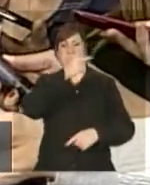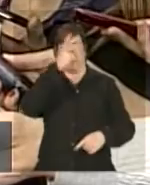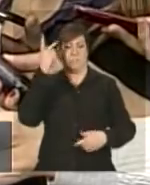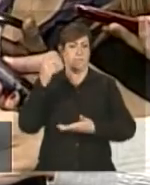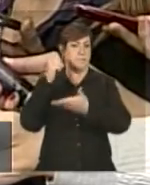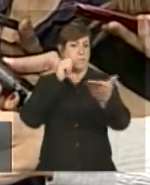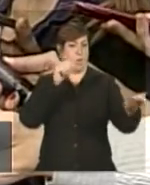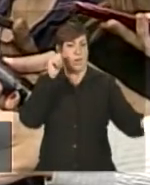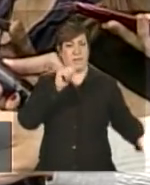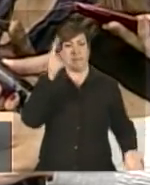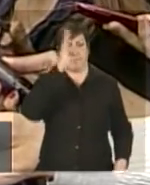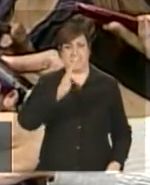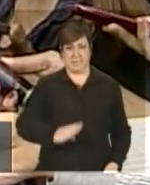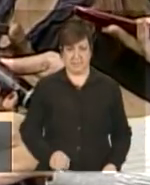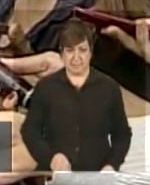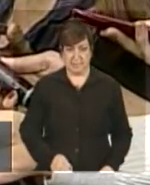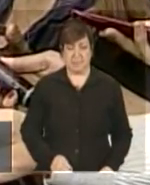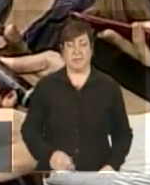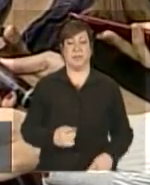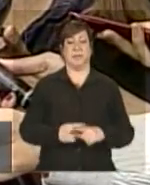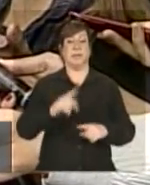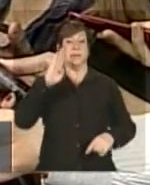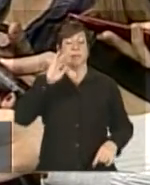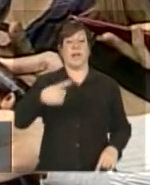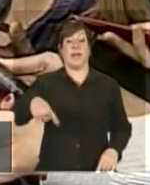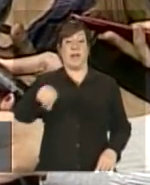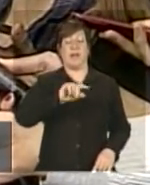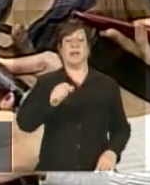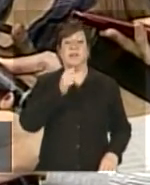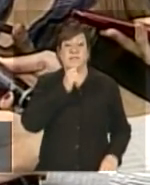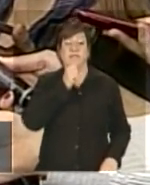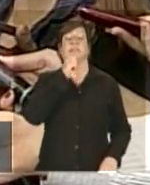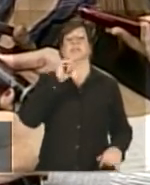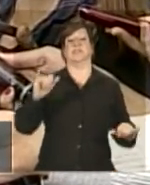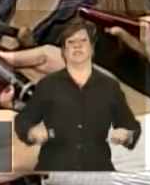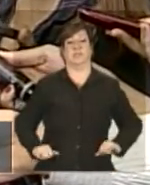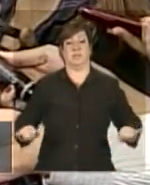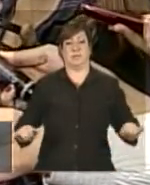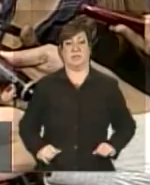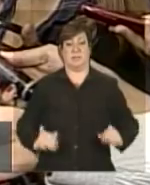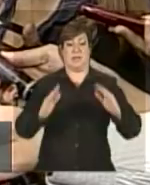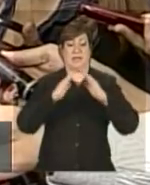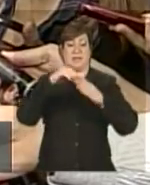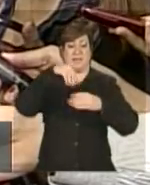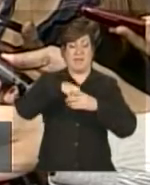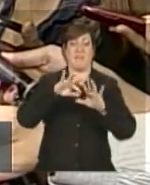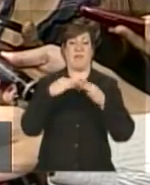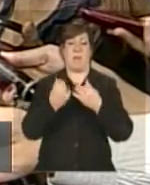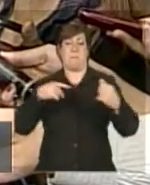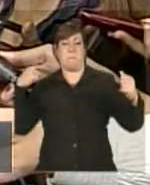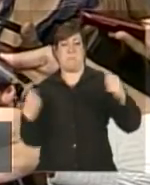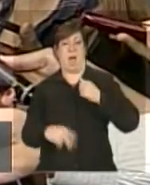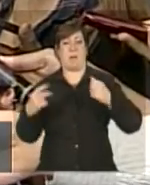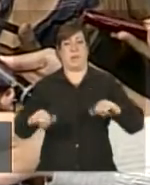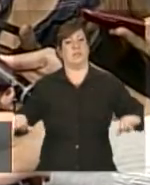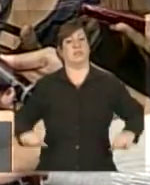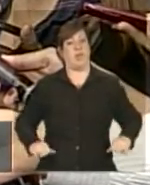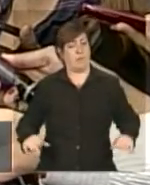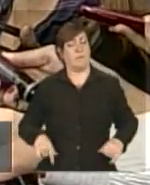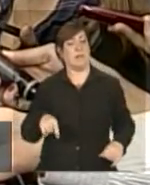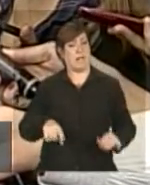brasileiras, sobretudo aquelas que são vítimas da violência doméstica. E eu acho que com a